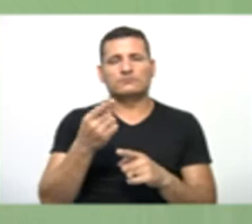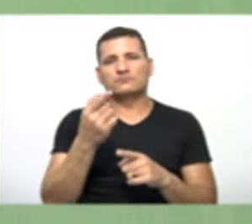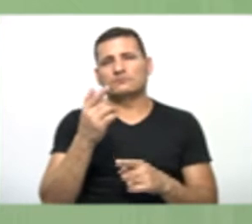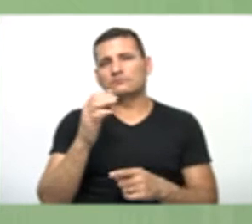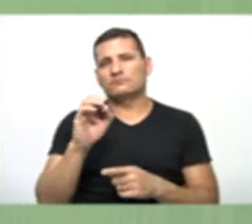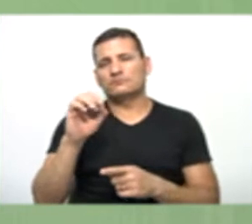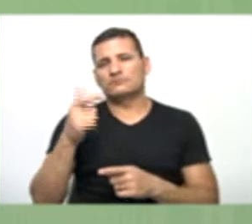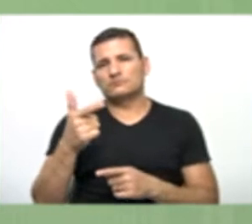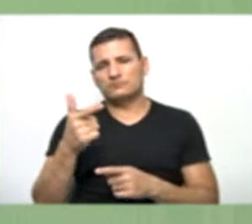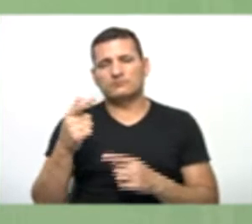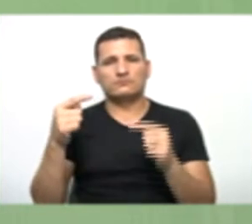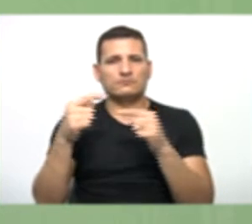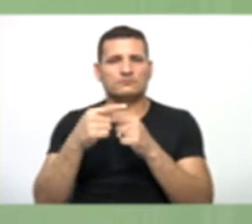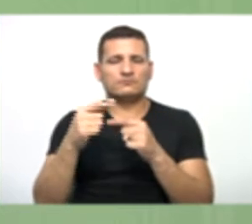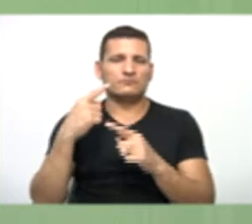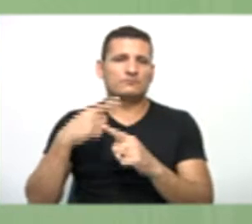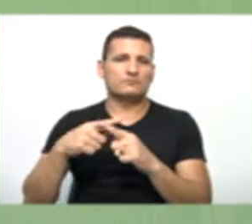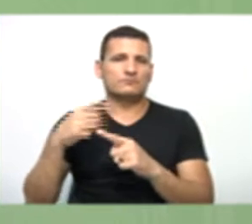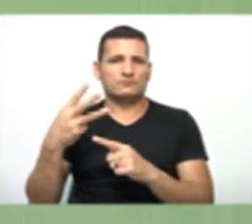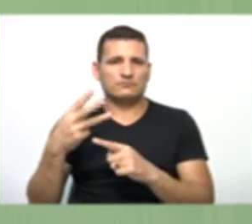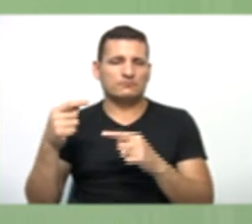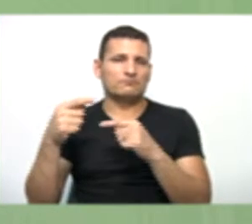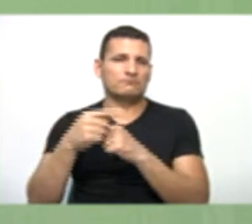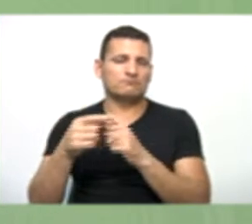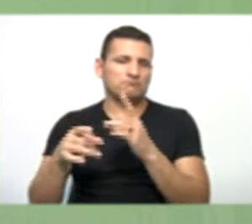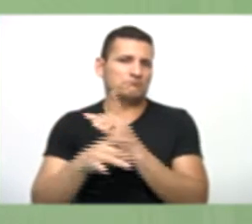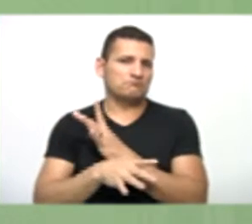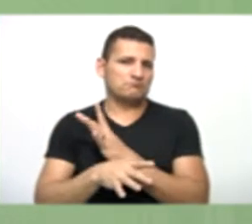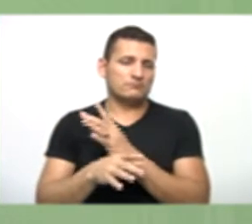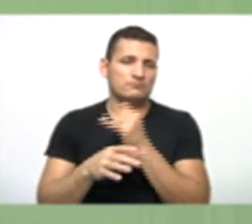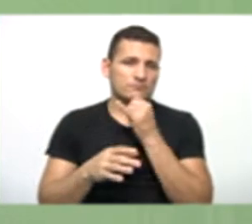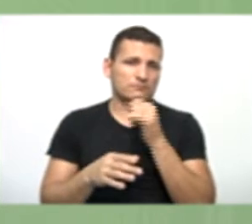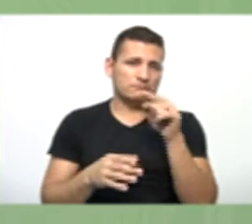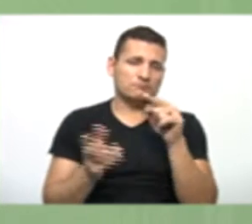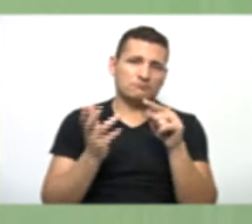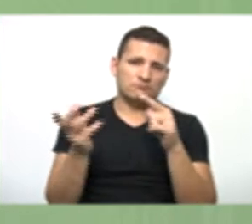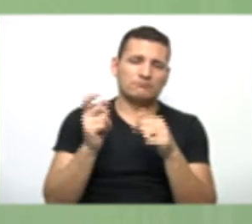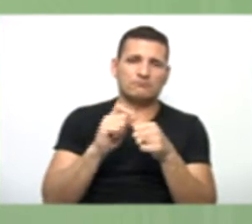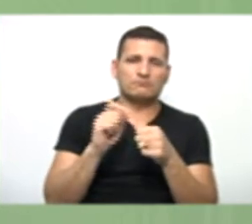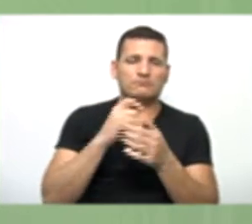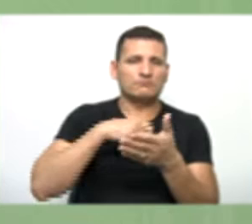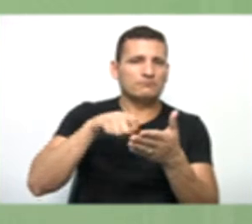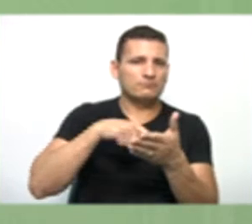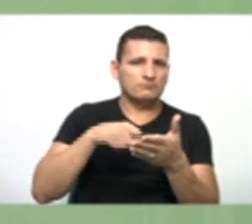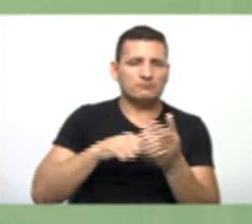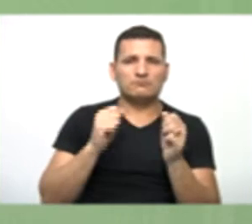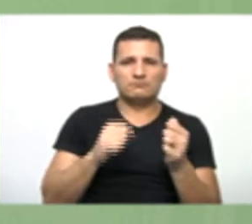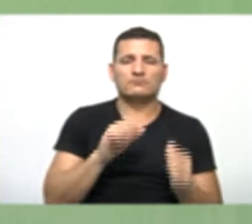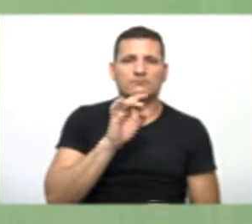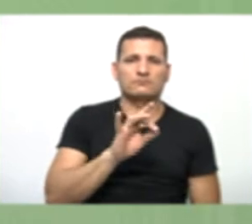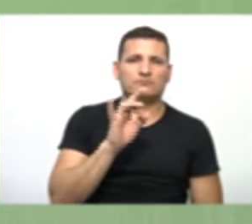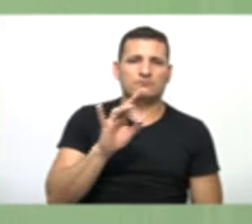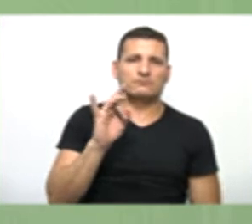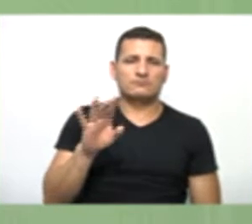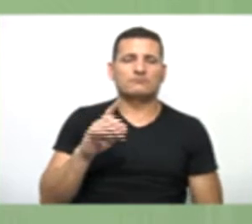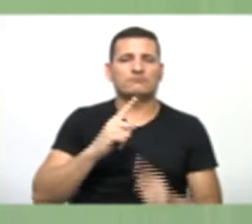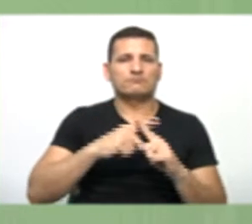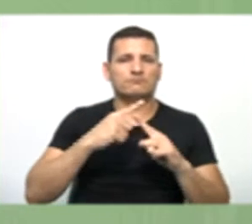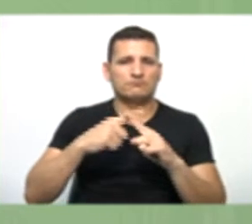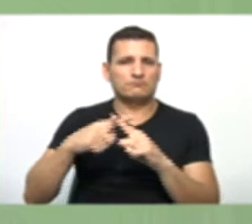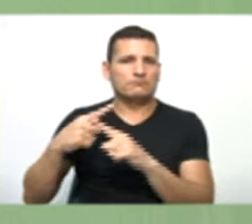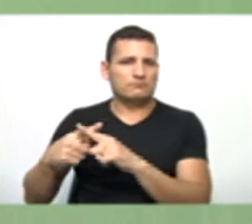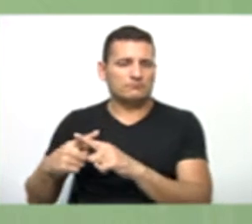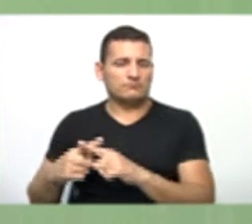igual, vezes 3 igual. Pronto. Se você quiser fazer no braço, você pode multiplicar 1 por vez,